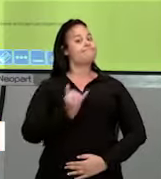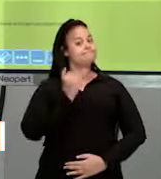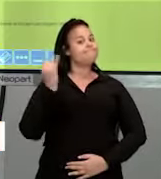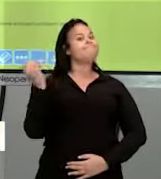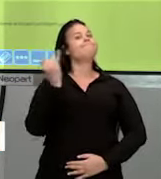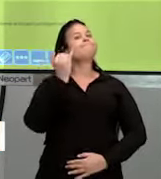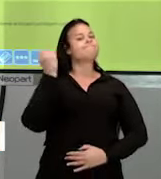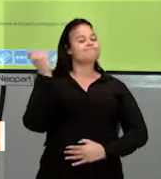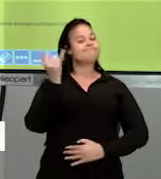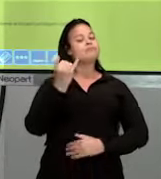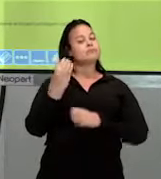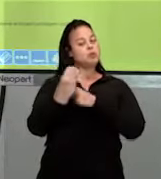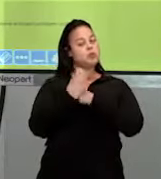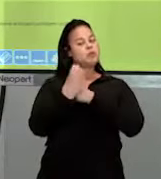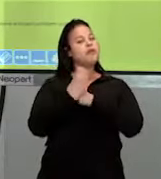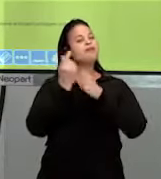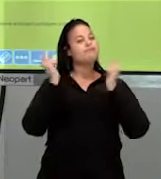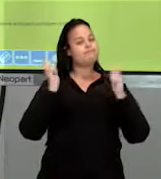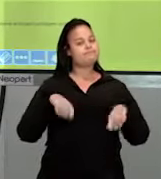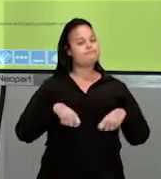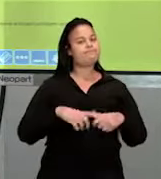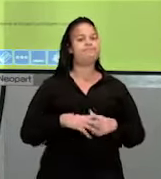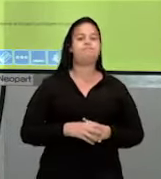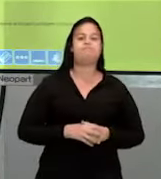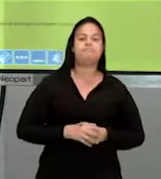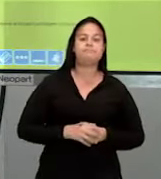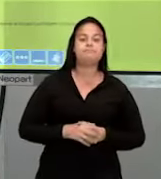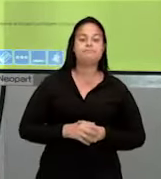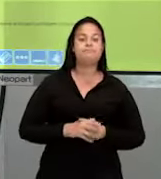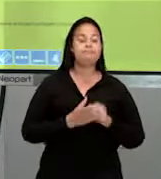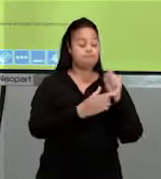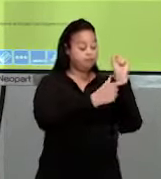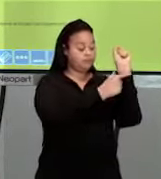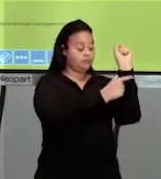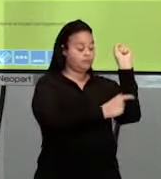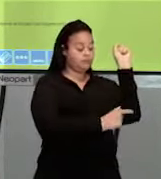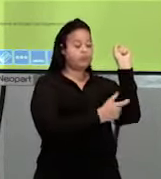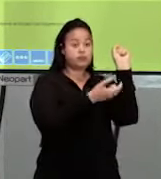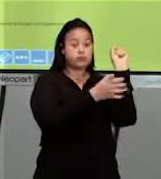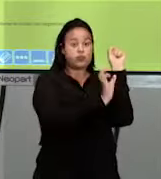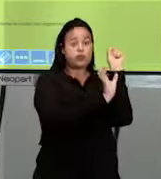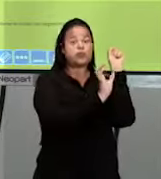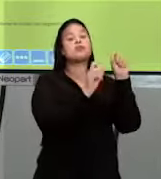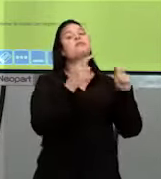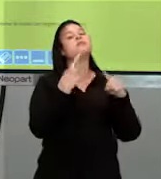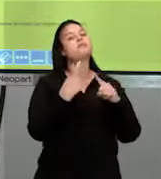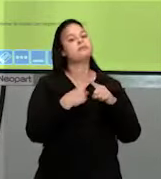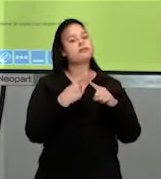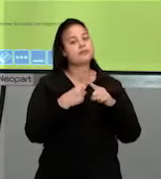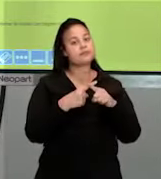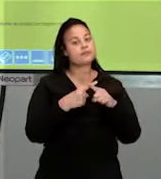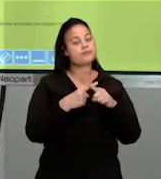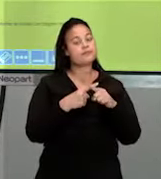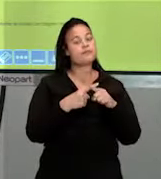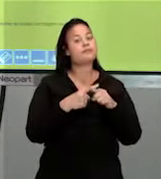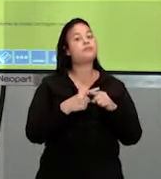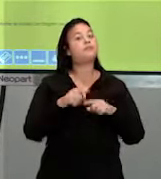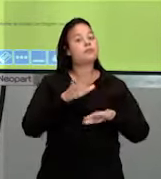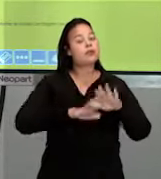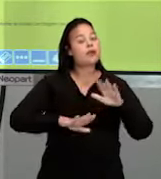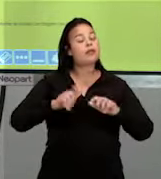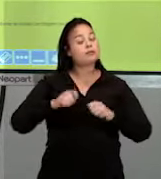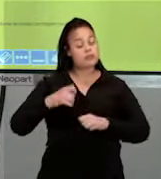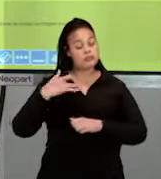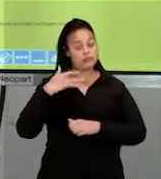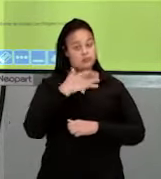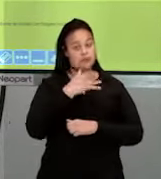gente sempre cuidar. E no caso da coluna vertebral também. Então, entre uma vértebra e outra, eu tenho